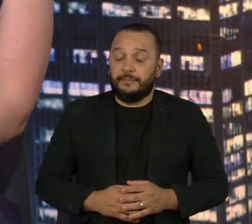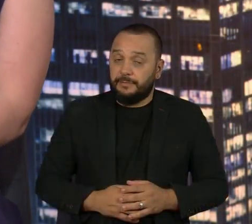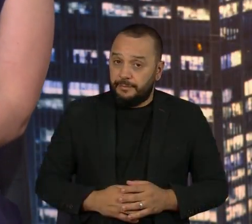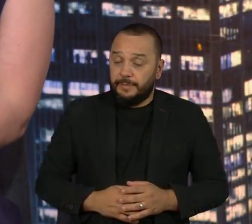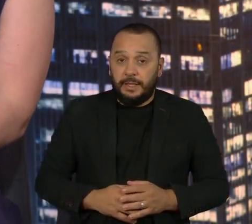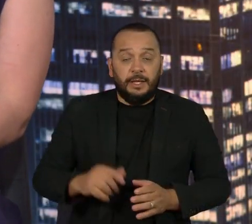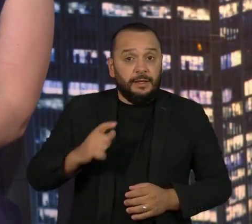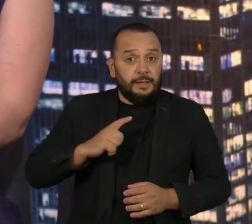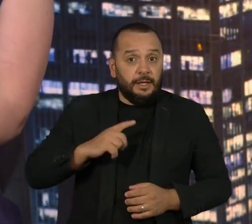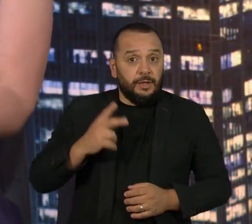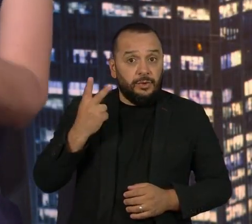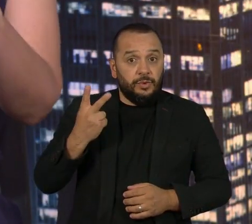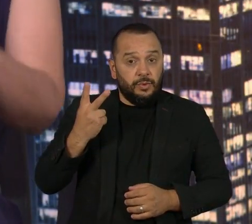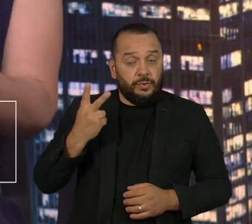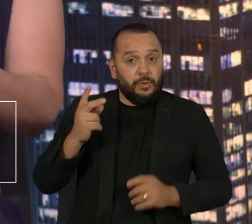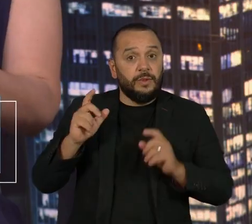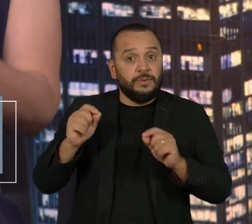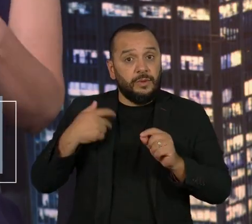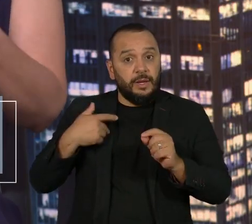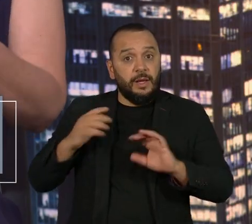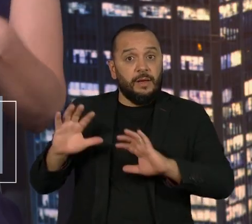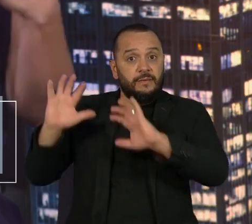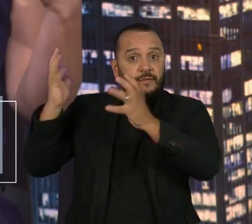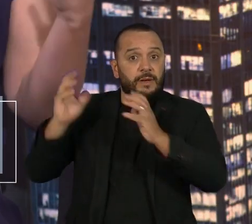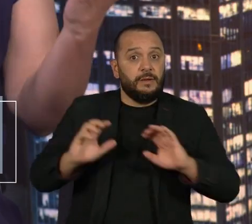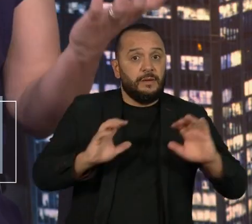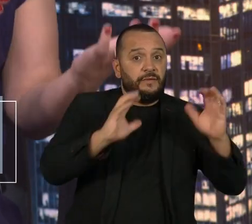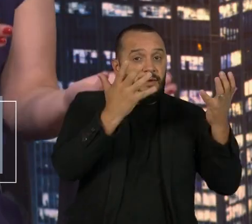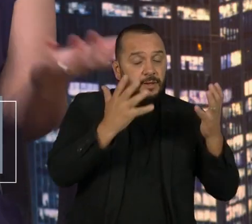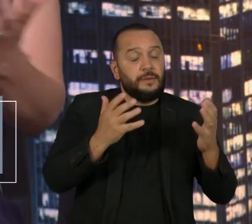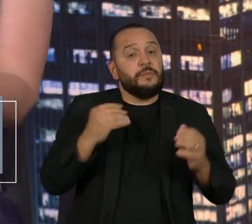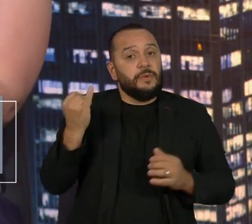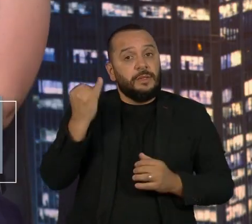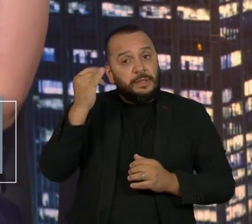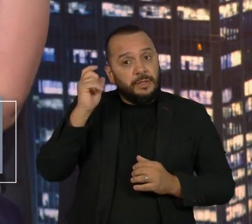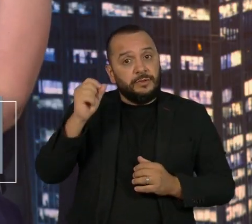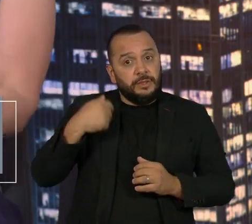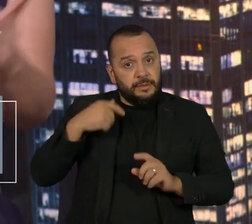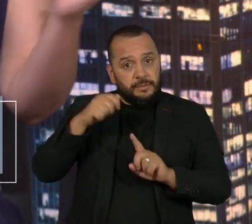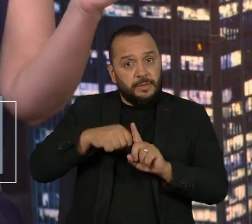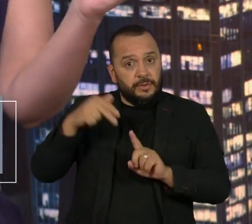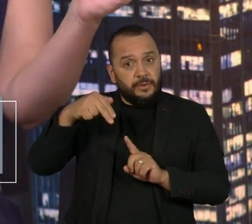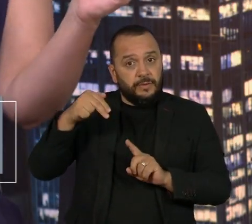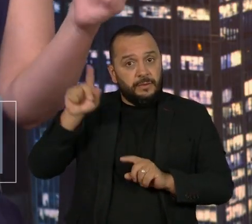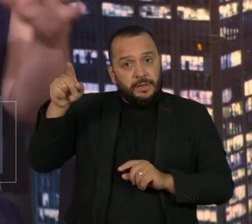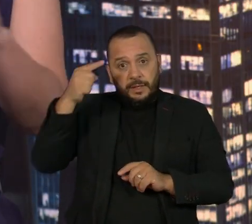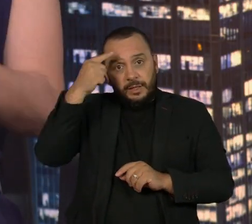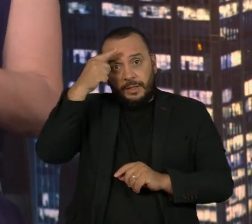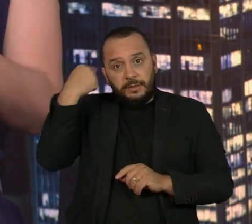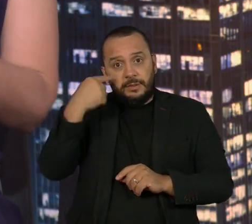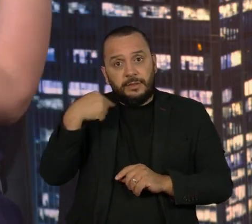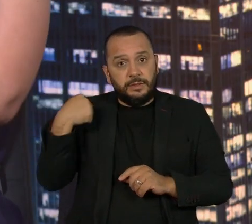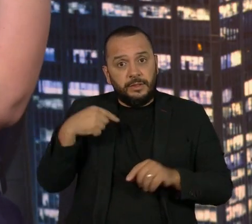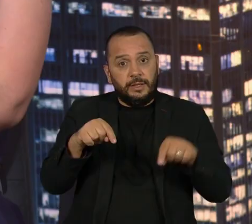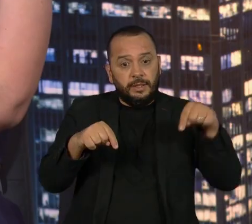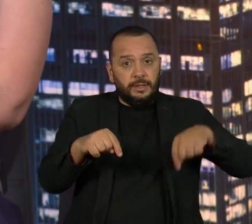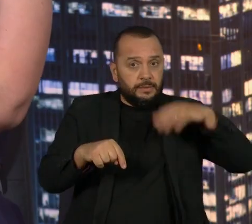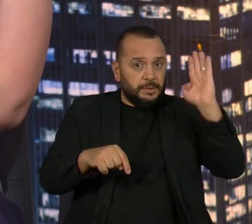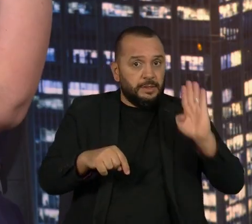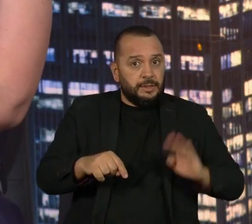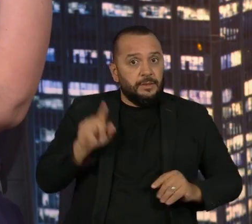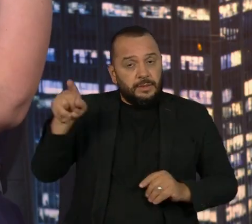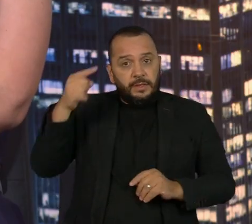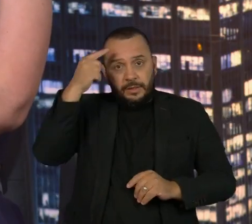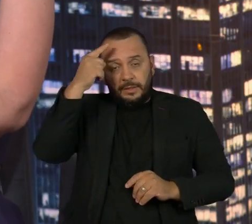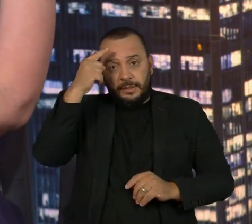Dois eventos importantes são realizados nesse mês de novembro no Azerbaijão e no Brasil. Do outro lado do mundo, mais especificamente na